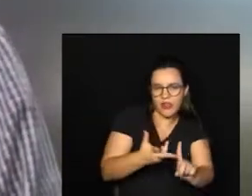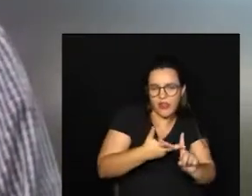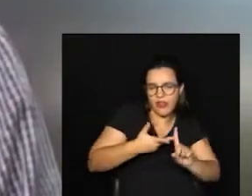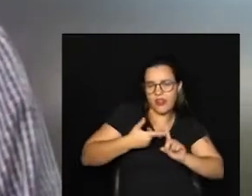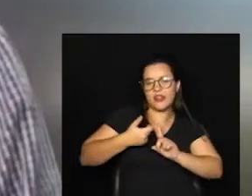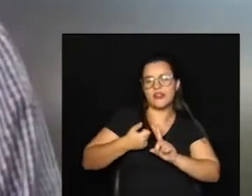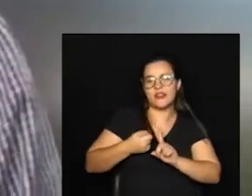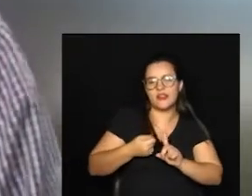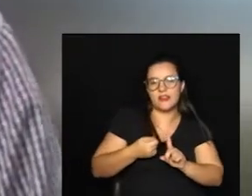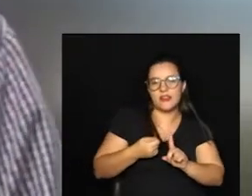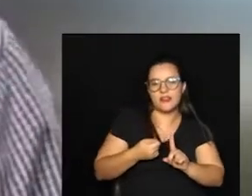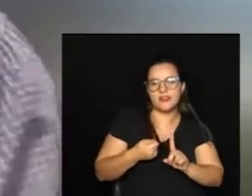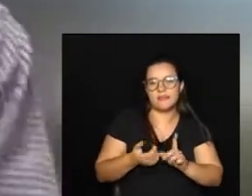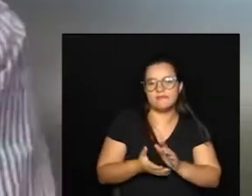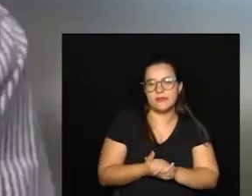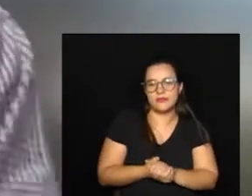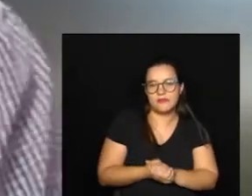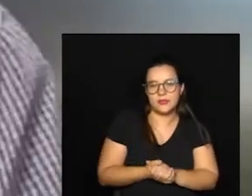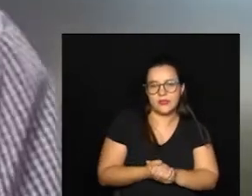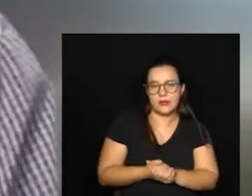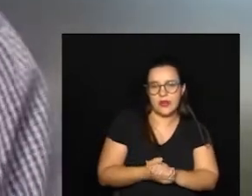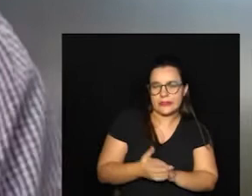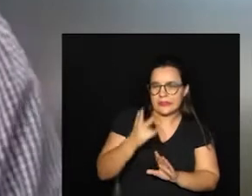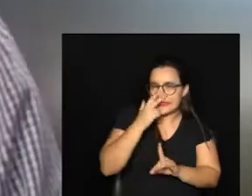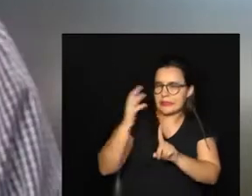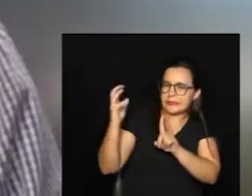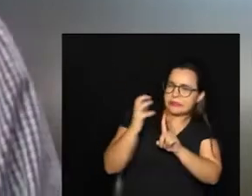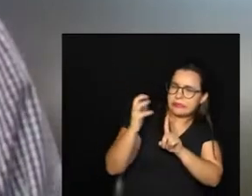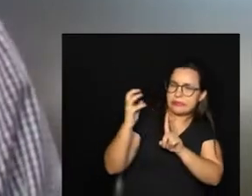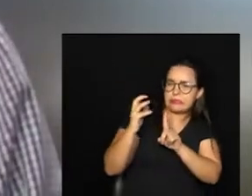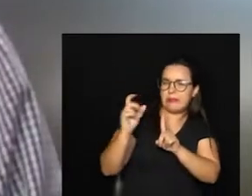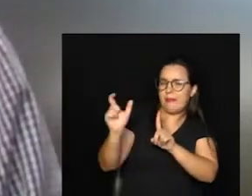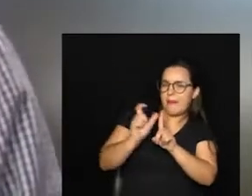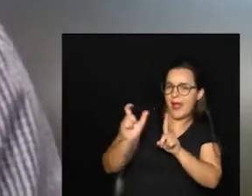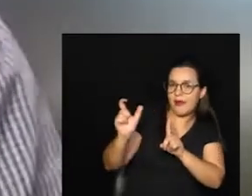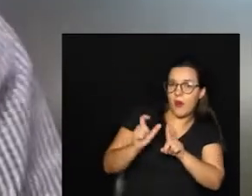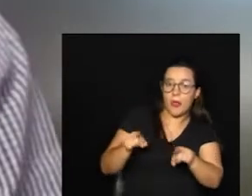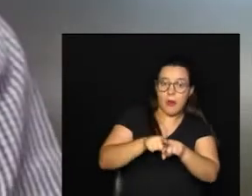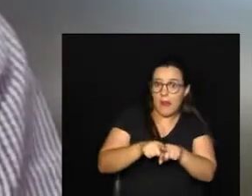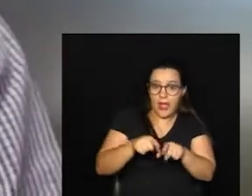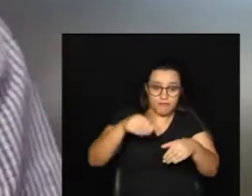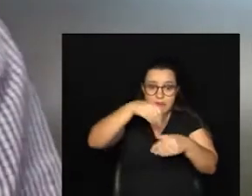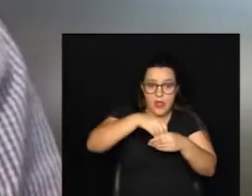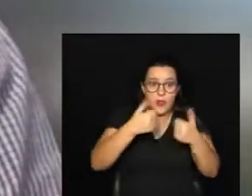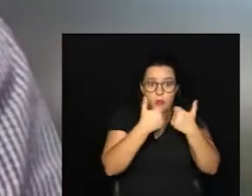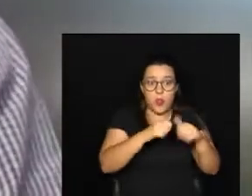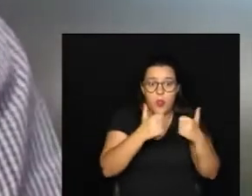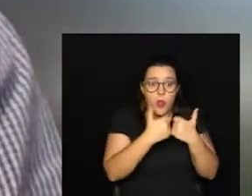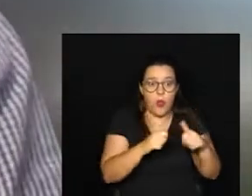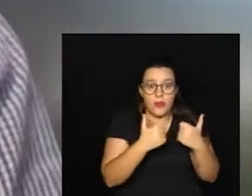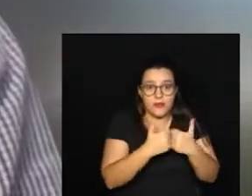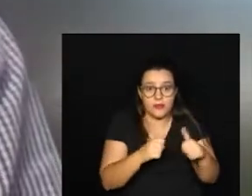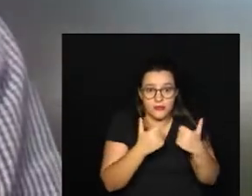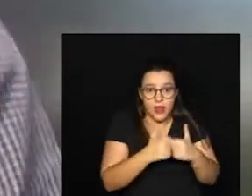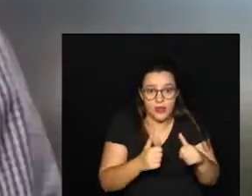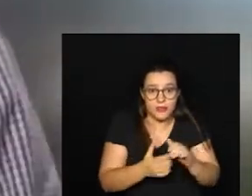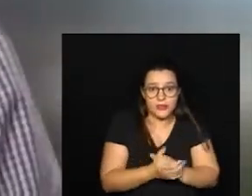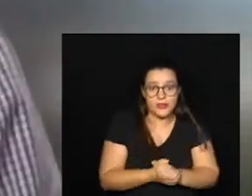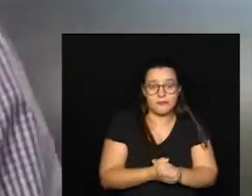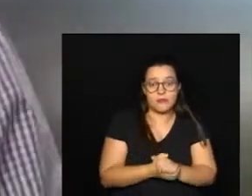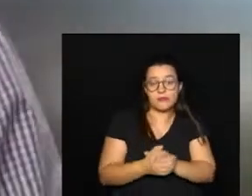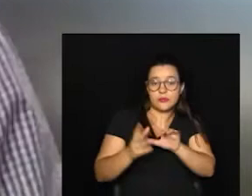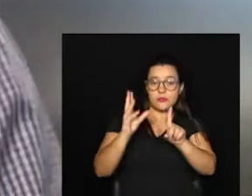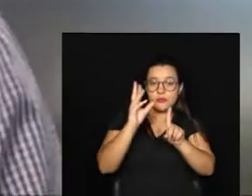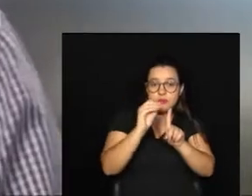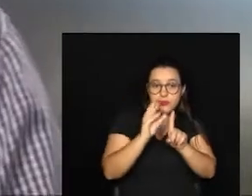mulheres sofreram assédio sexual no transporte público. Muitas vezes não é isso, porque o assédio sexual